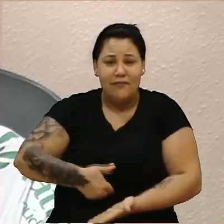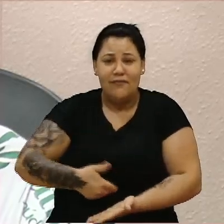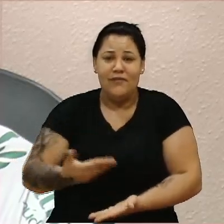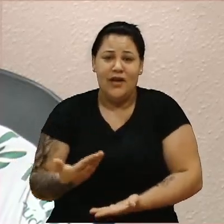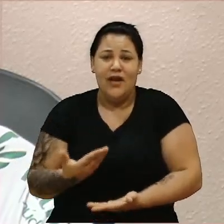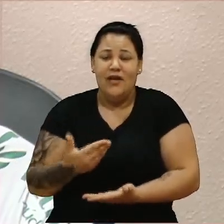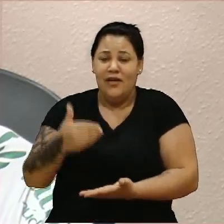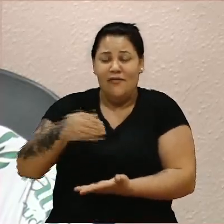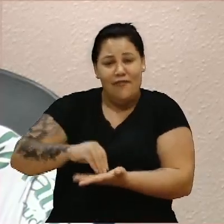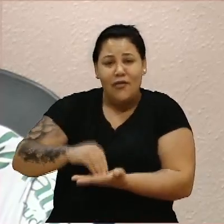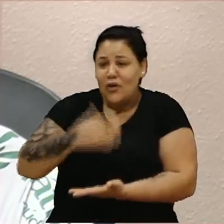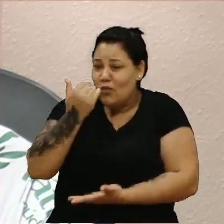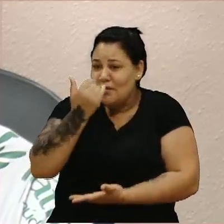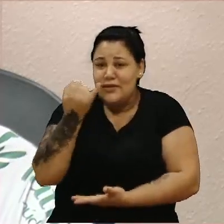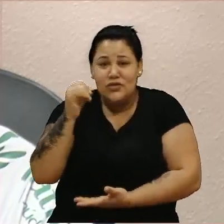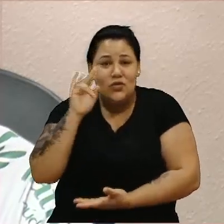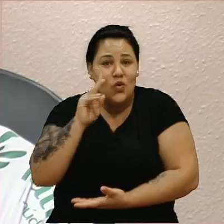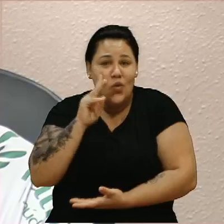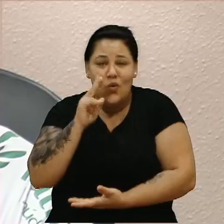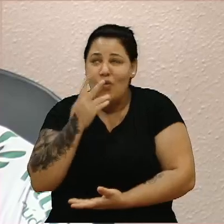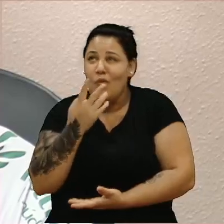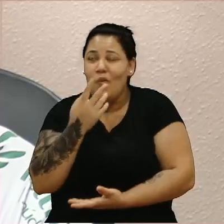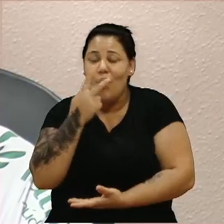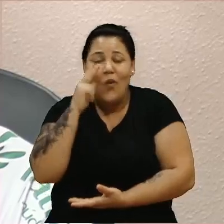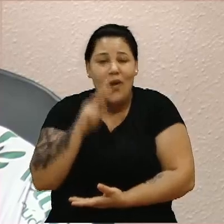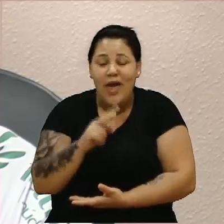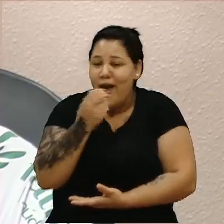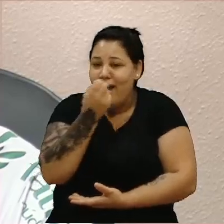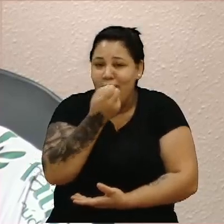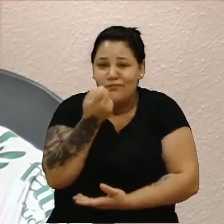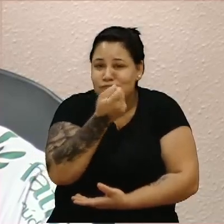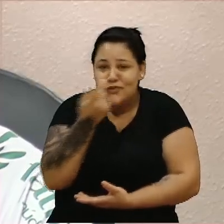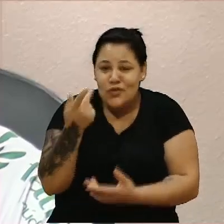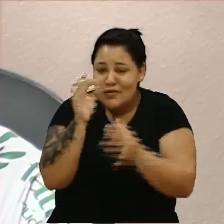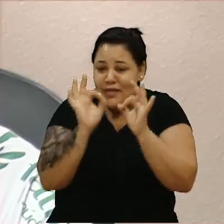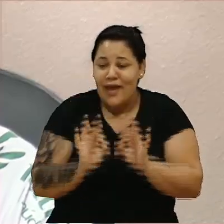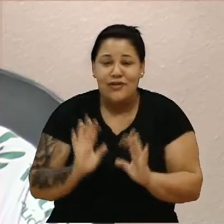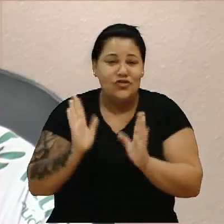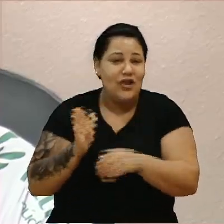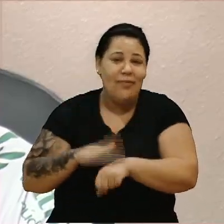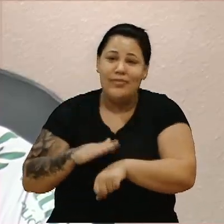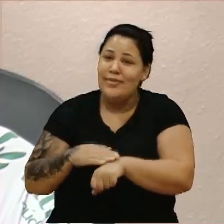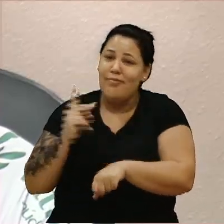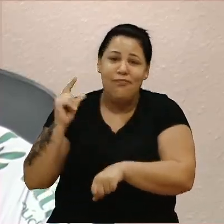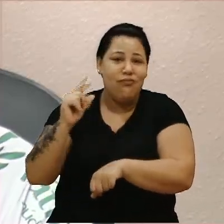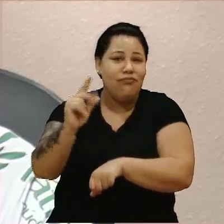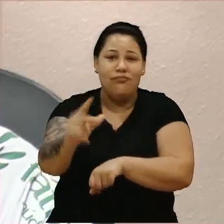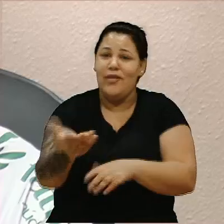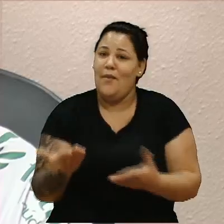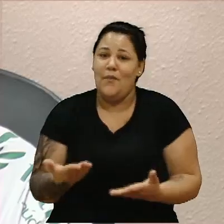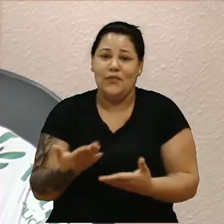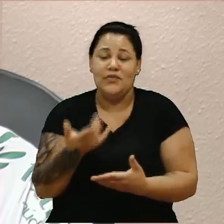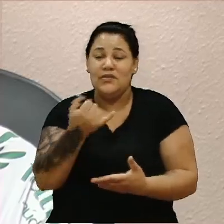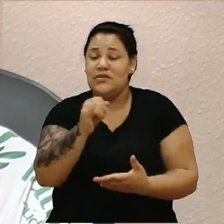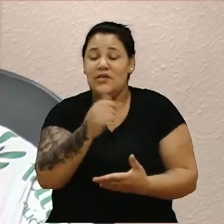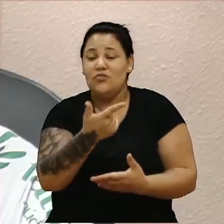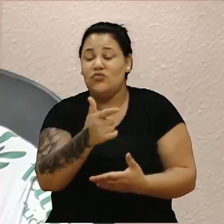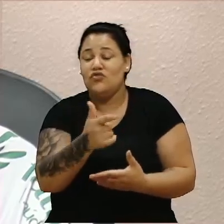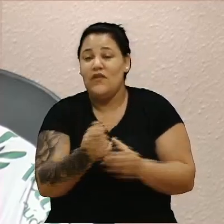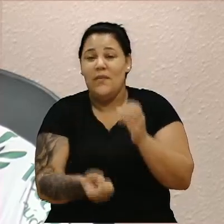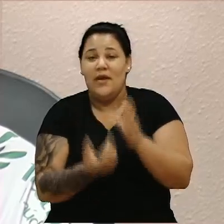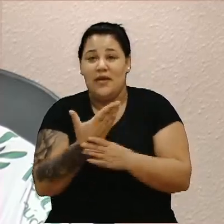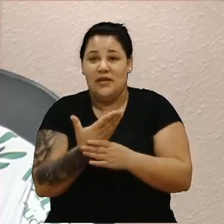se a gente for olhar o histórico familiar, a gente vai ver que essa situação ela vem de muito tempo. Então, se não houver uma política pública de